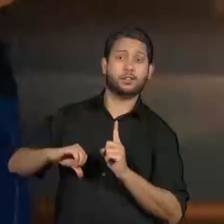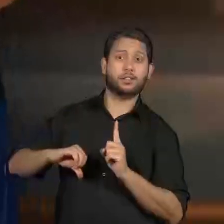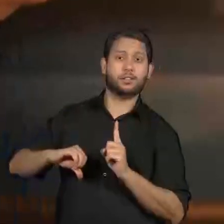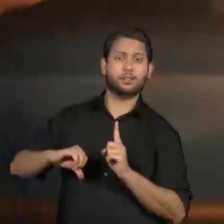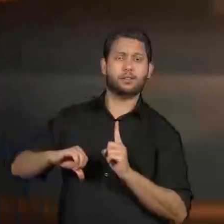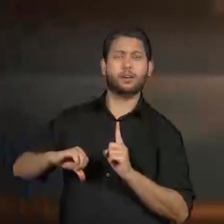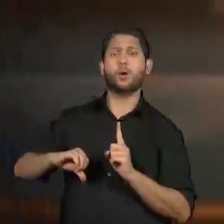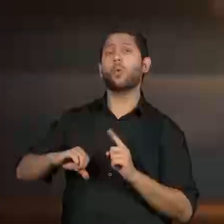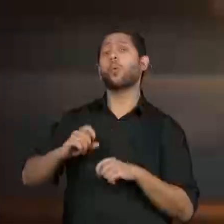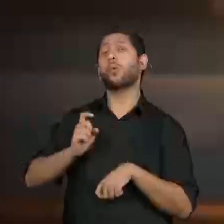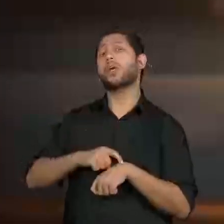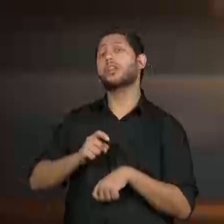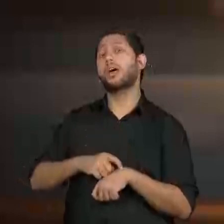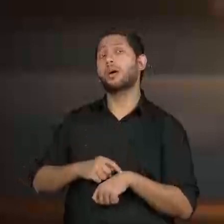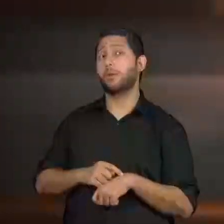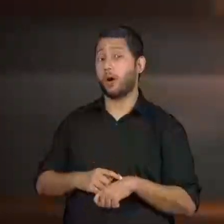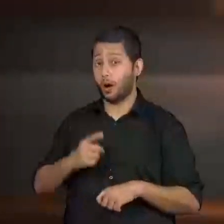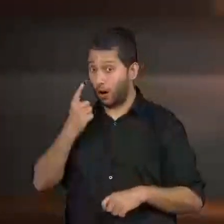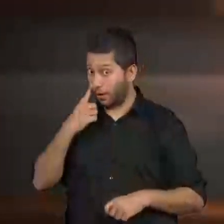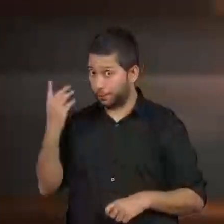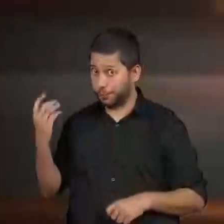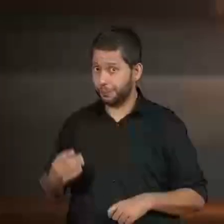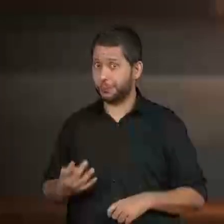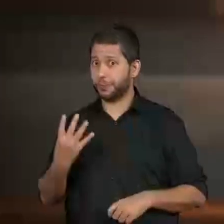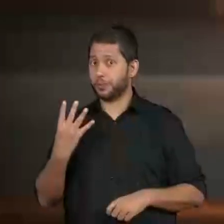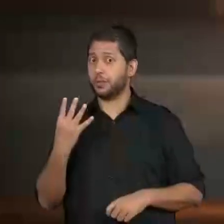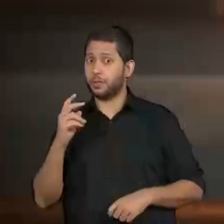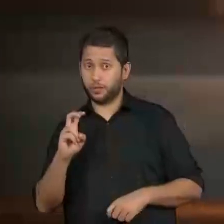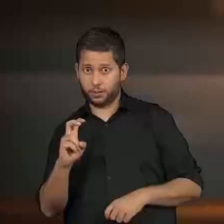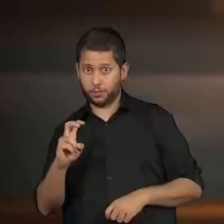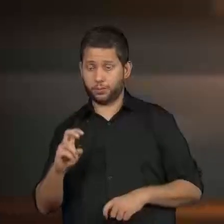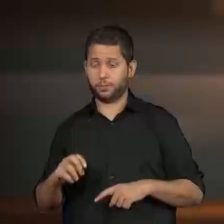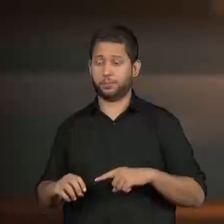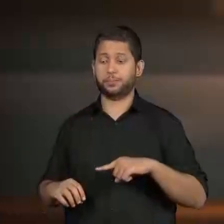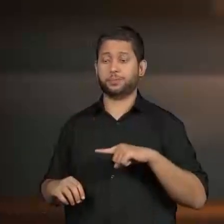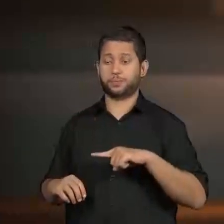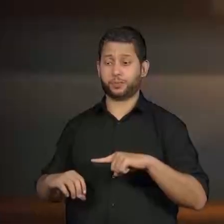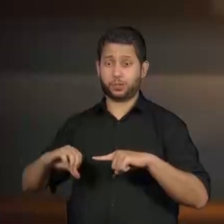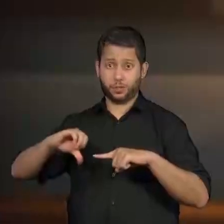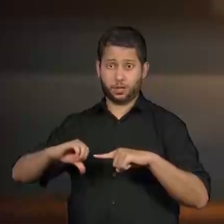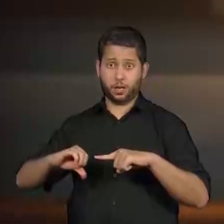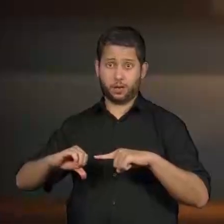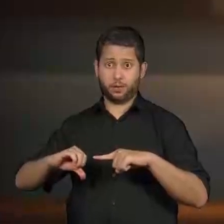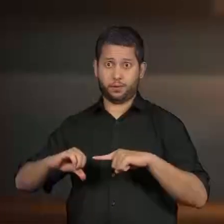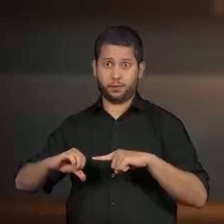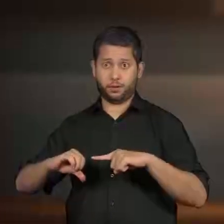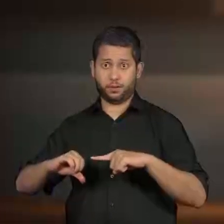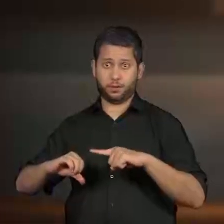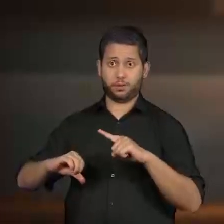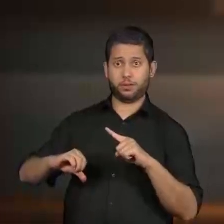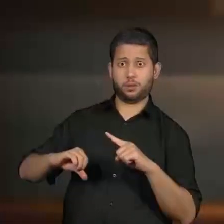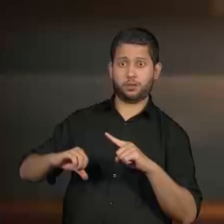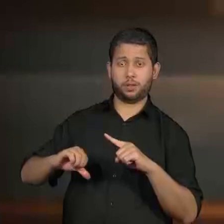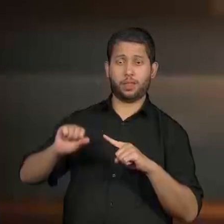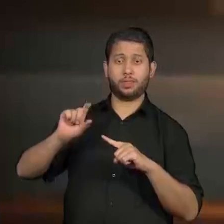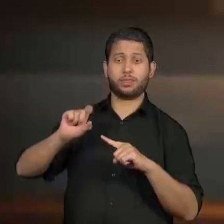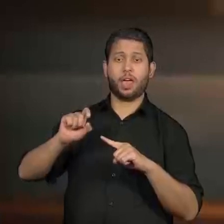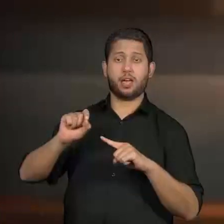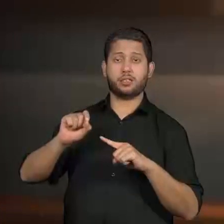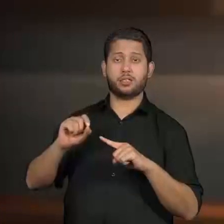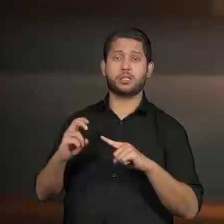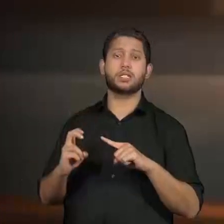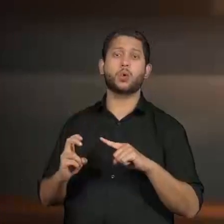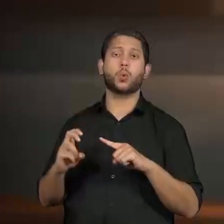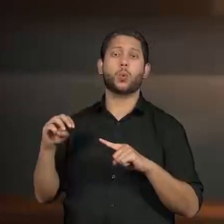no 45. Olha só, eu vou andar mais 5 minutos. E aí, o meu ponteiro dos minutos